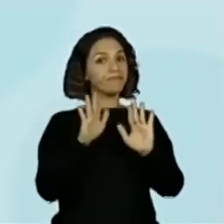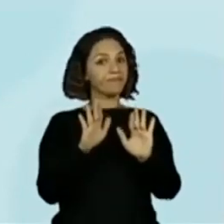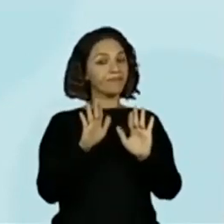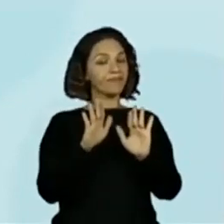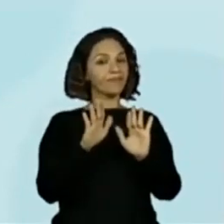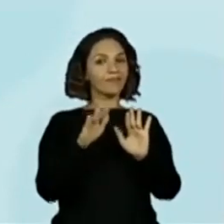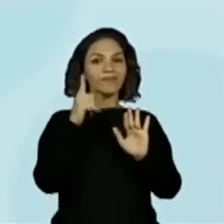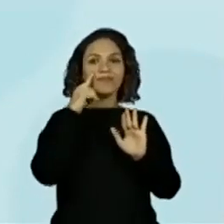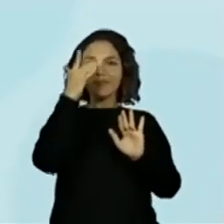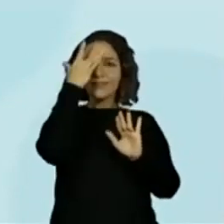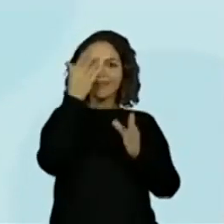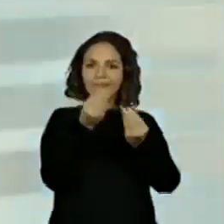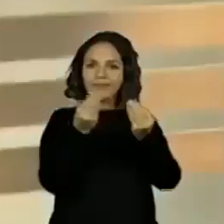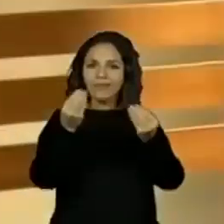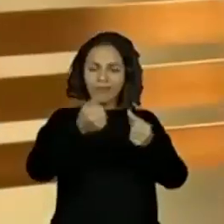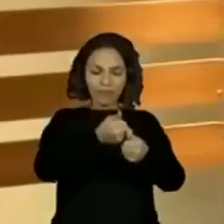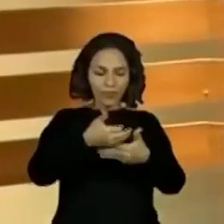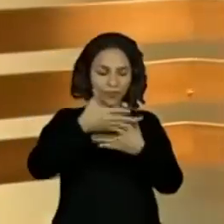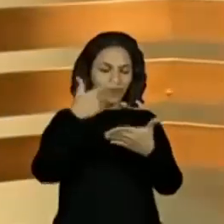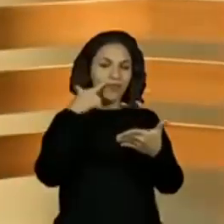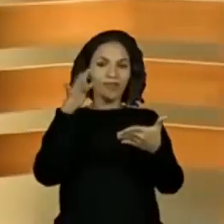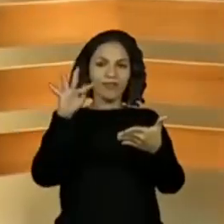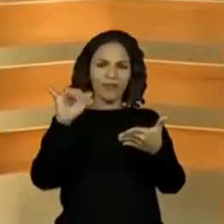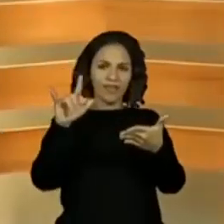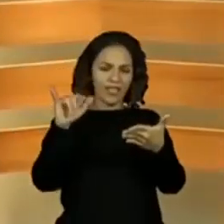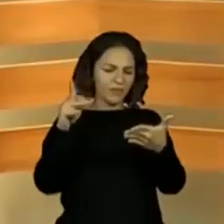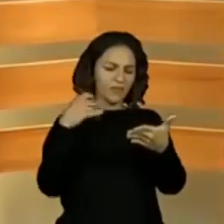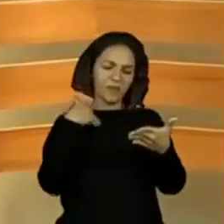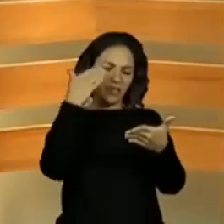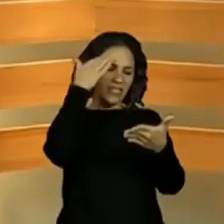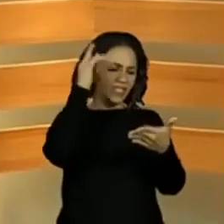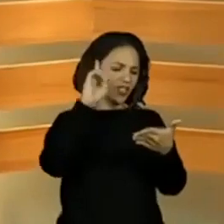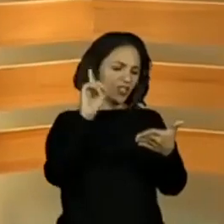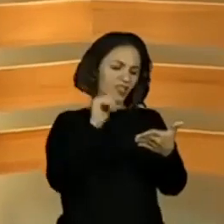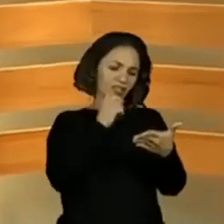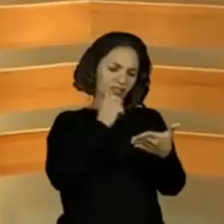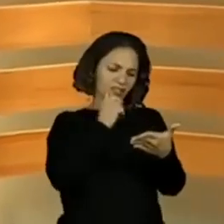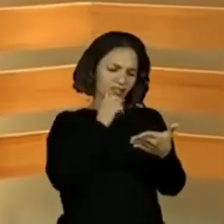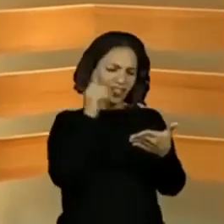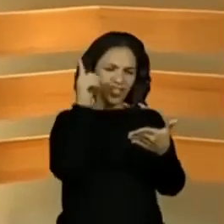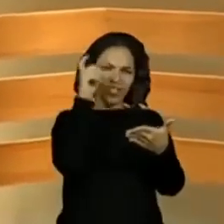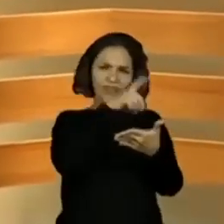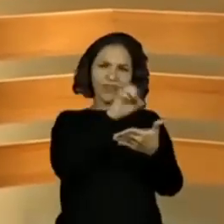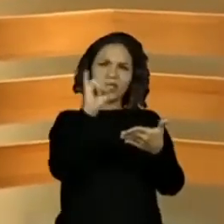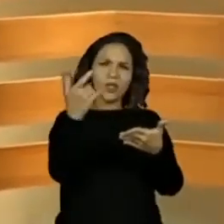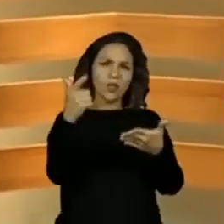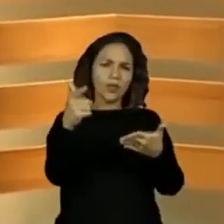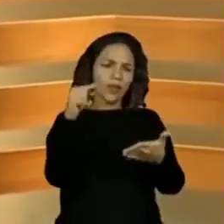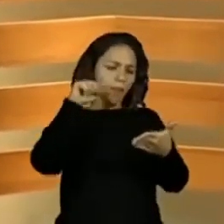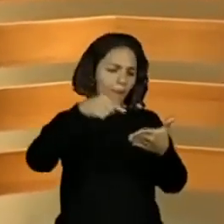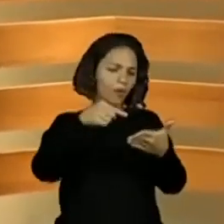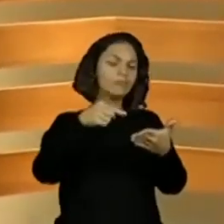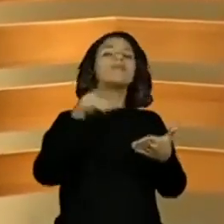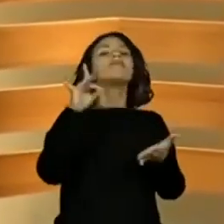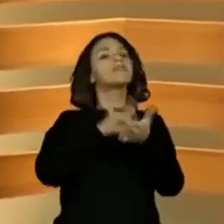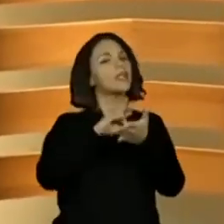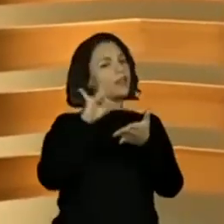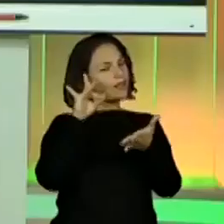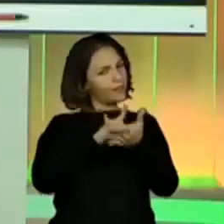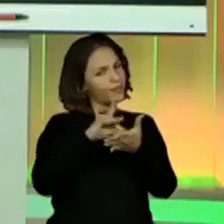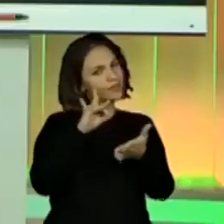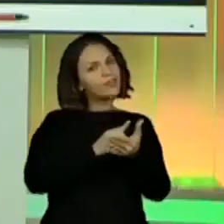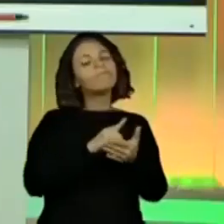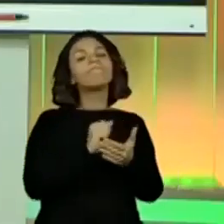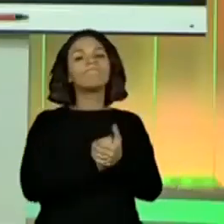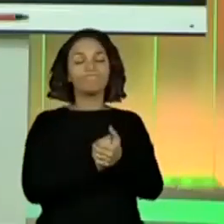mais gente comentando aqui. Felipe, não entendi muito bem. Fica muito difícil sem a pontuação. Realmente, Felipe,